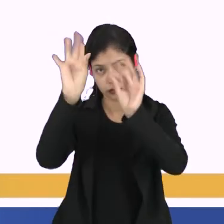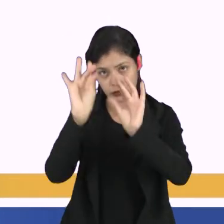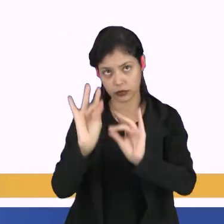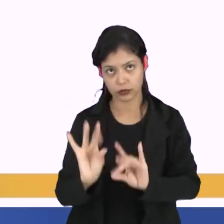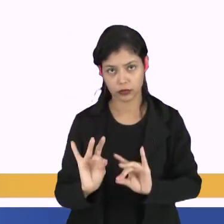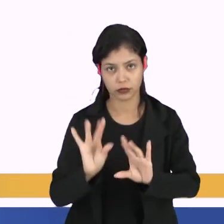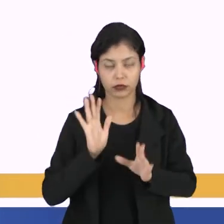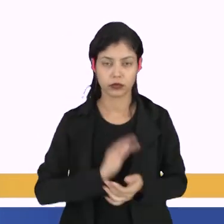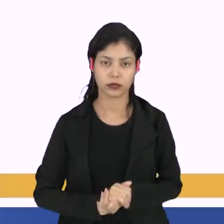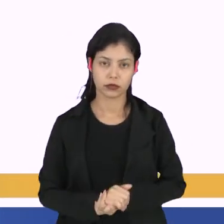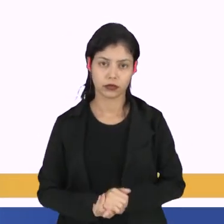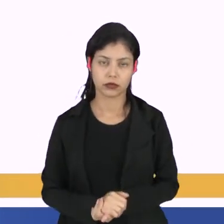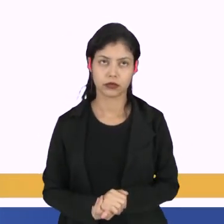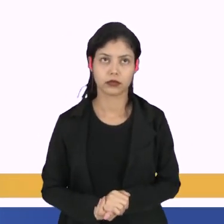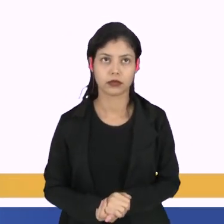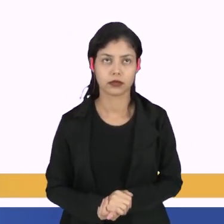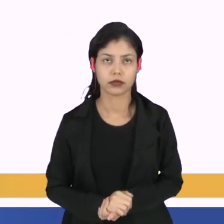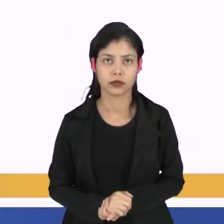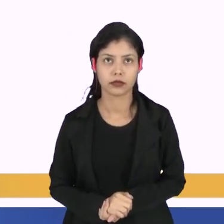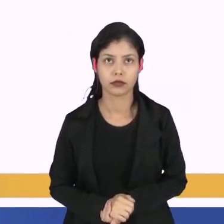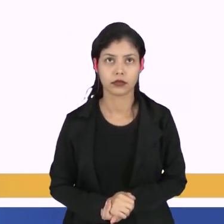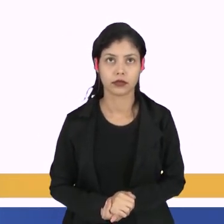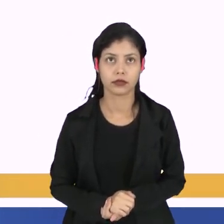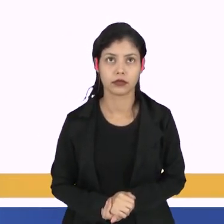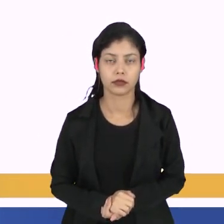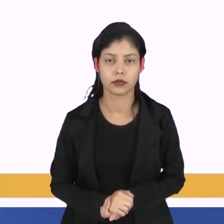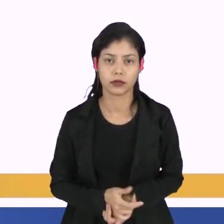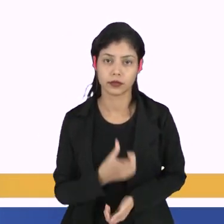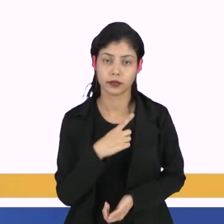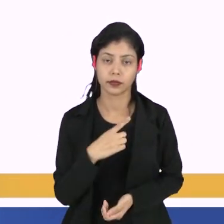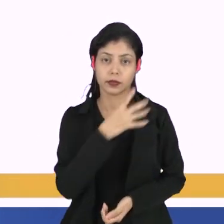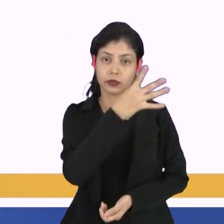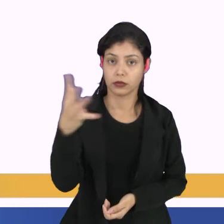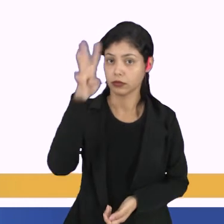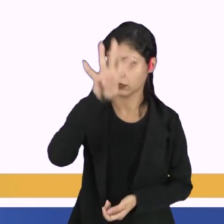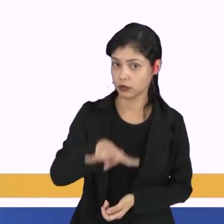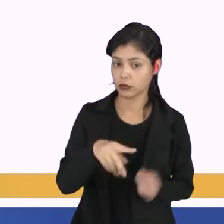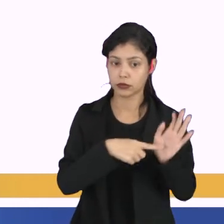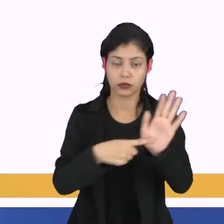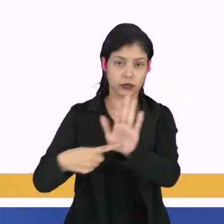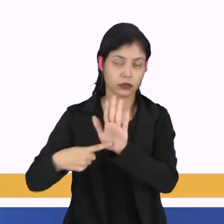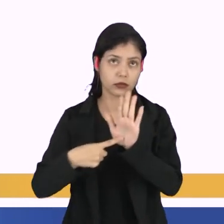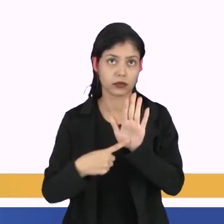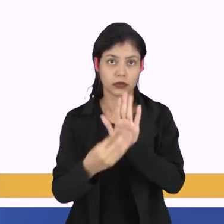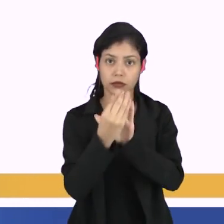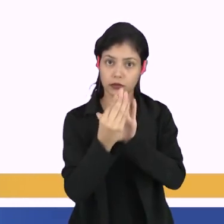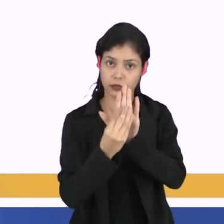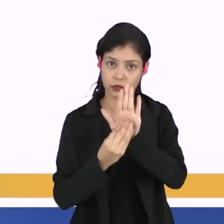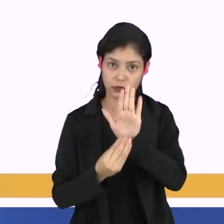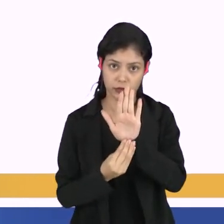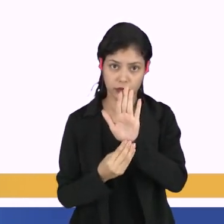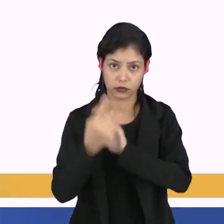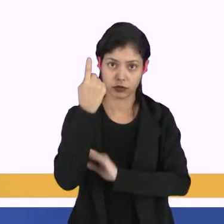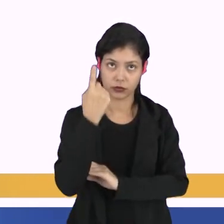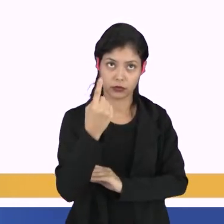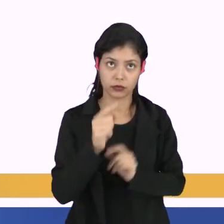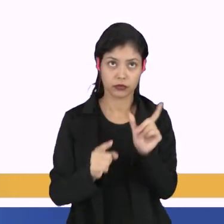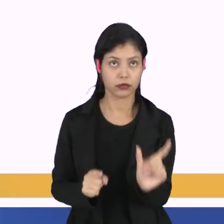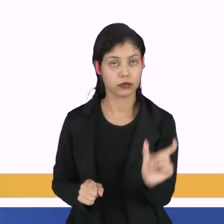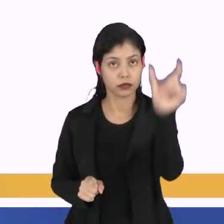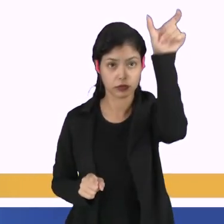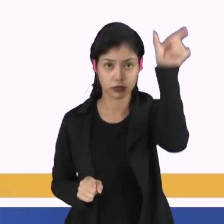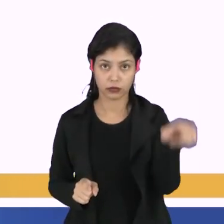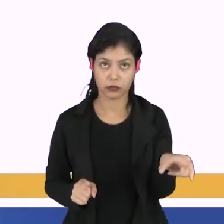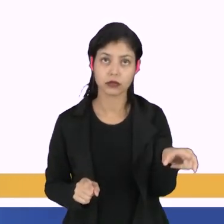cada item. Então, nós temos aí uma tabela exposta, nós temos a primeira coluna, que é